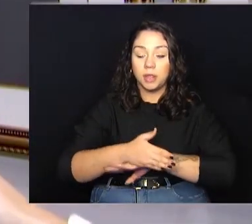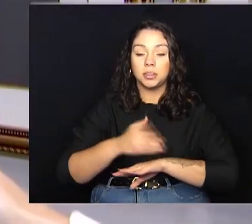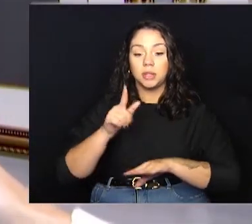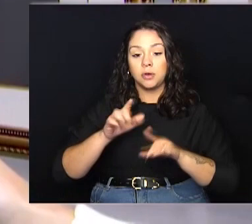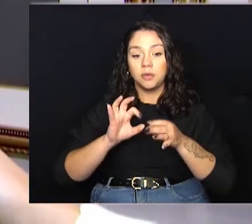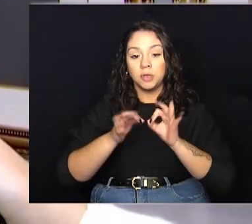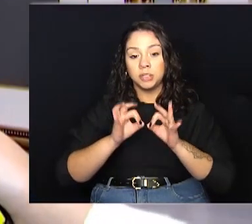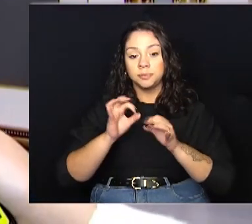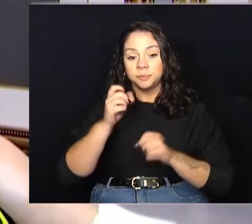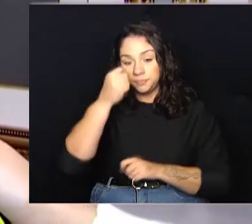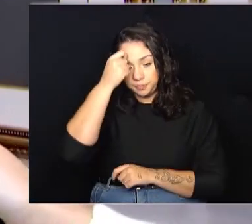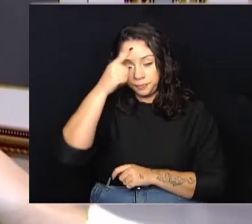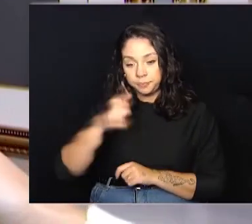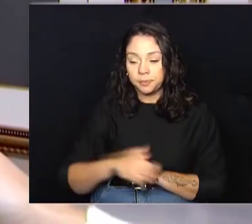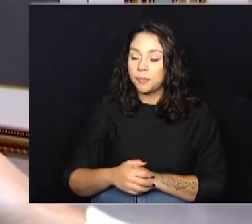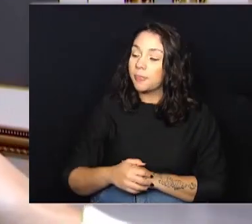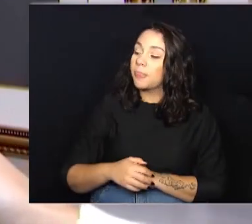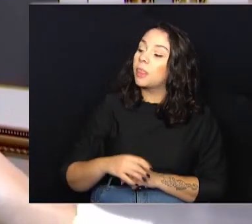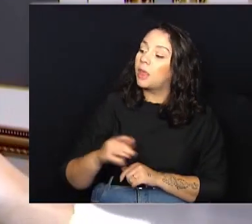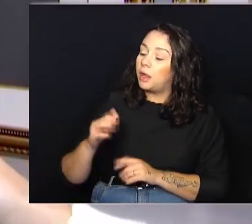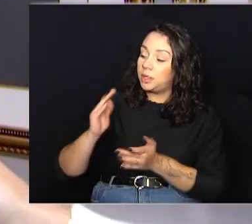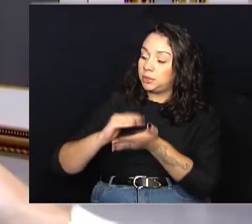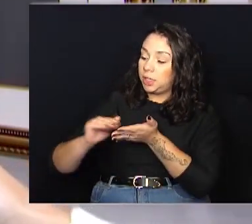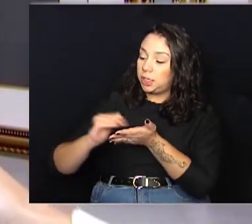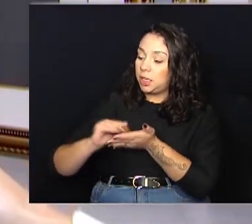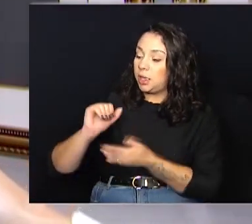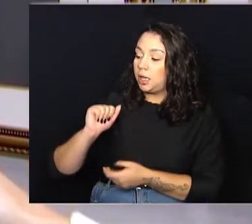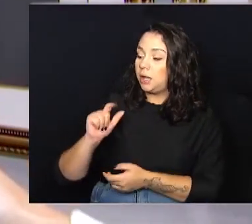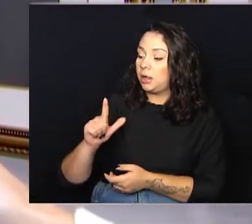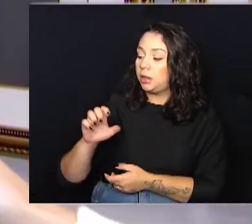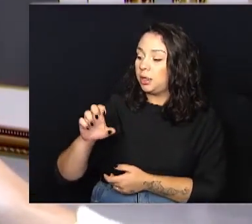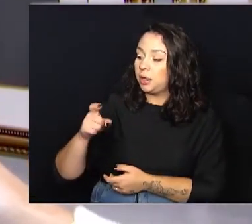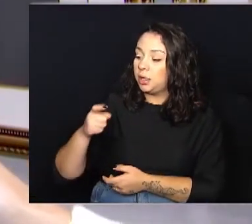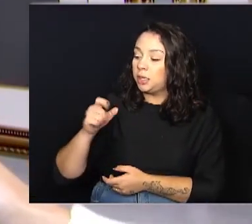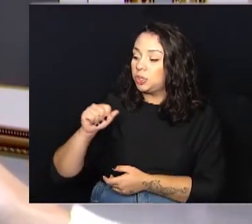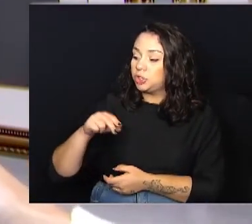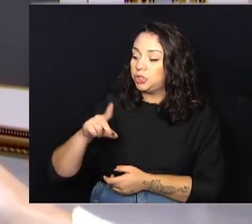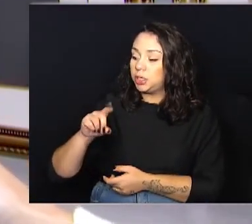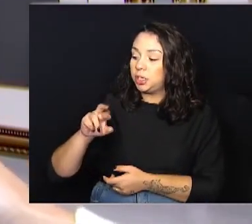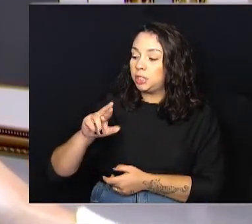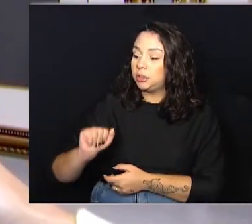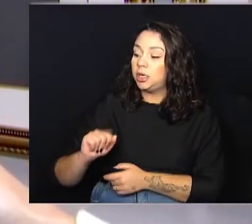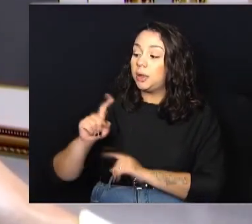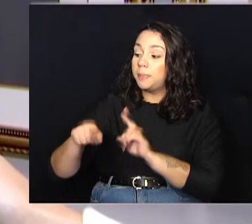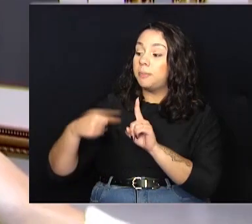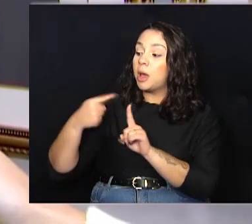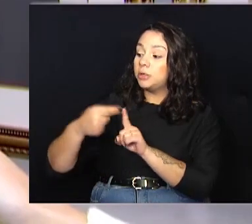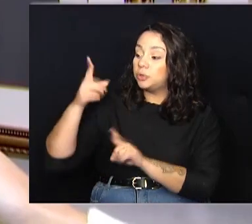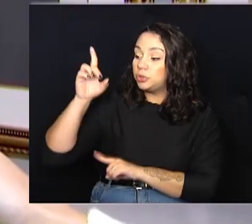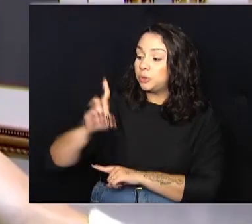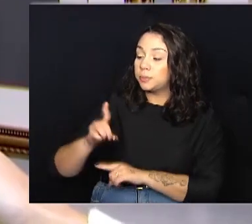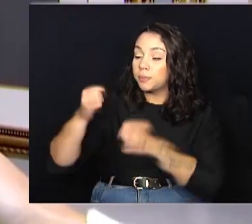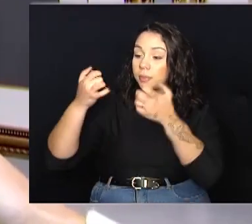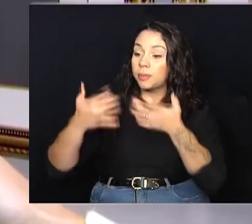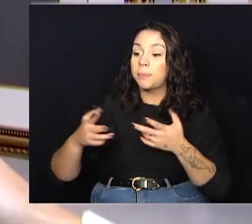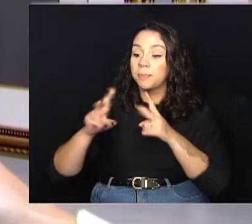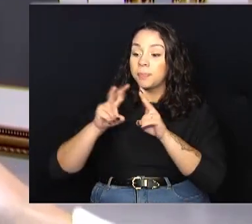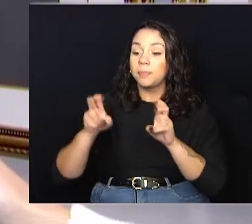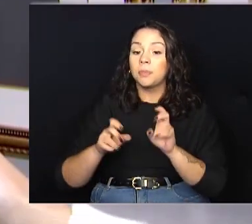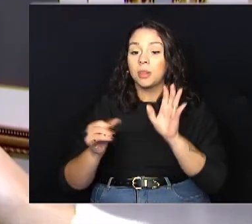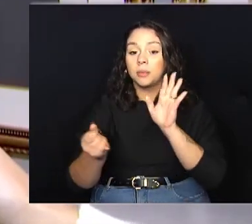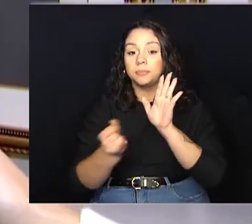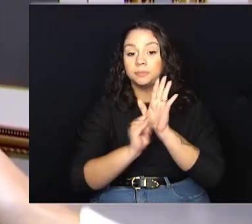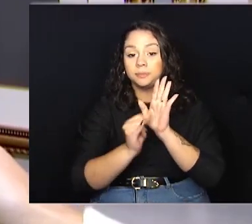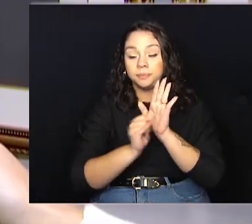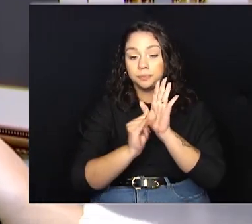tivemos a secretária Alexandra Caprioli também junto com o diretor falando sobre o edital de credenciamento das